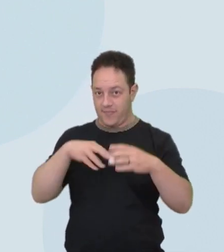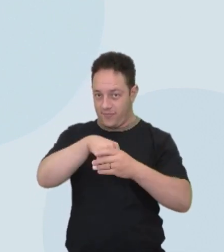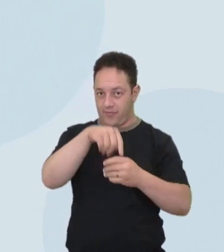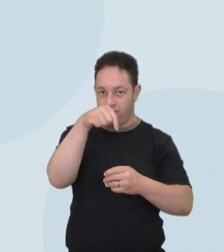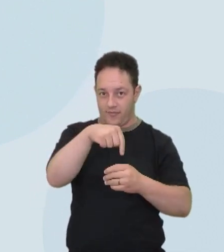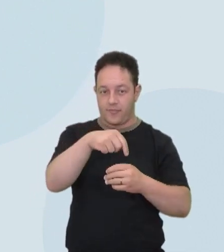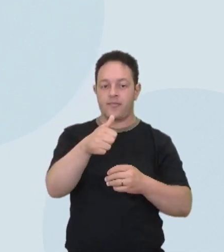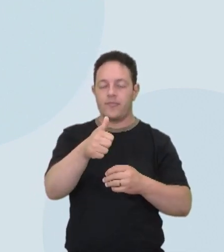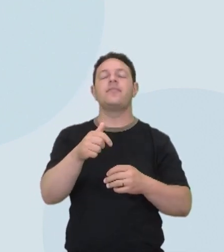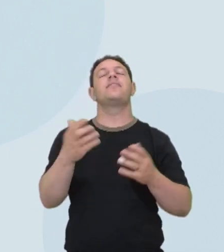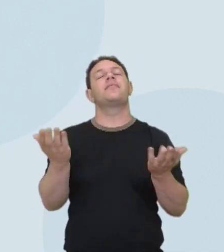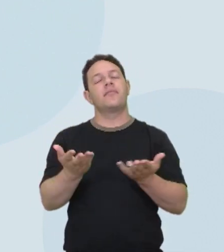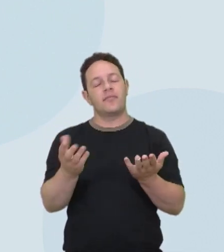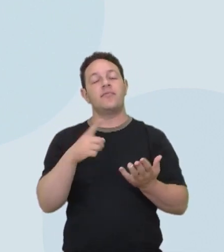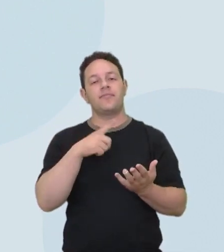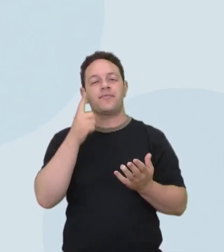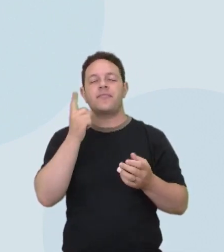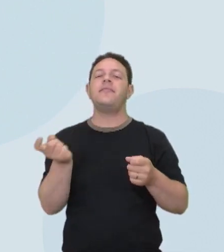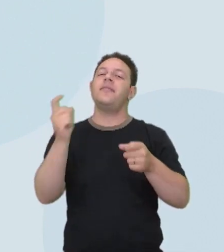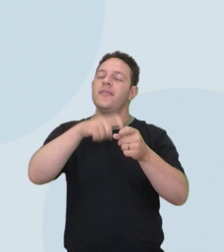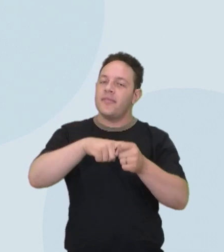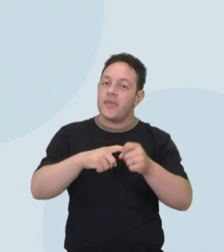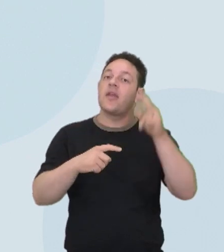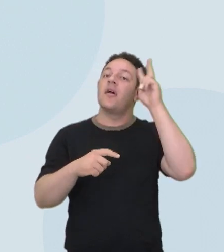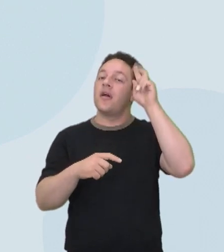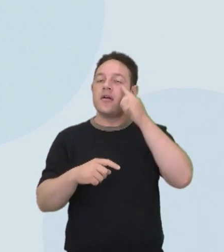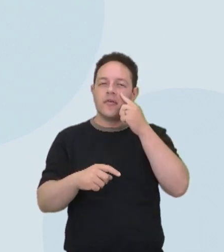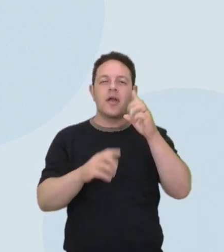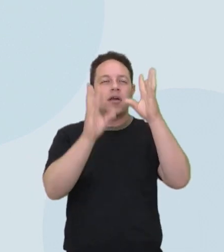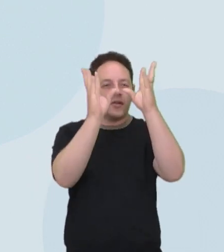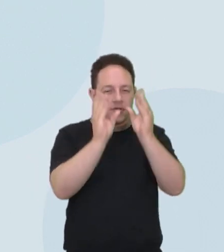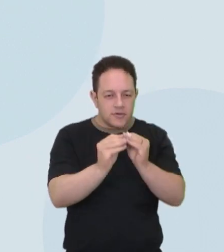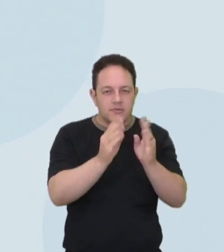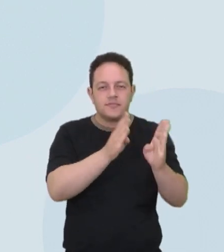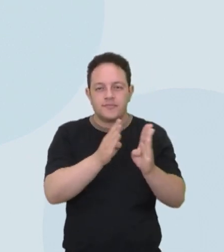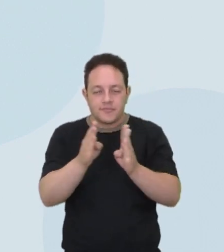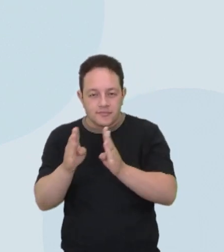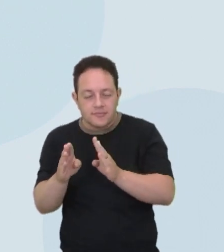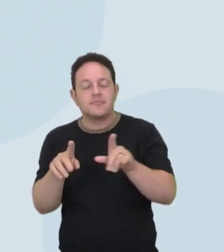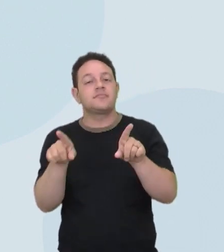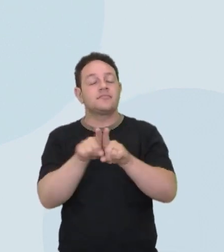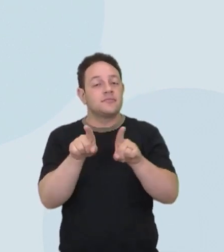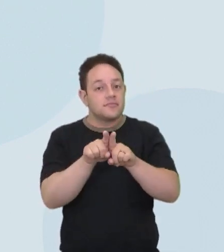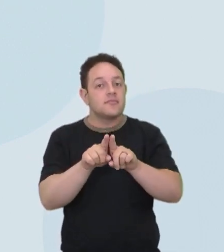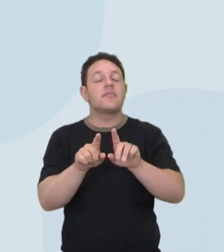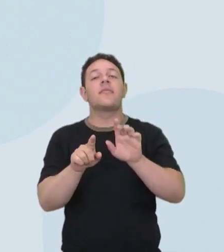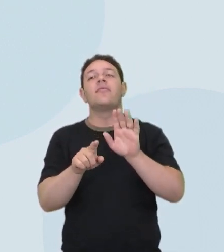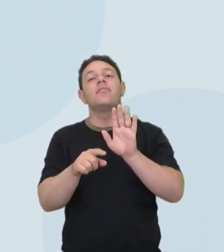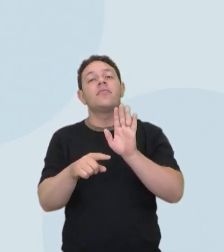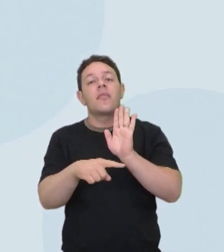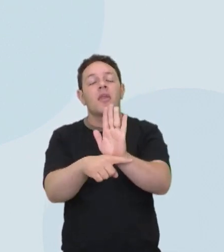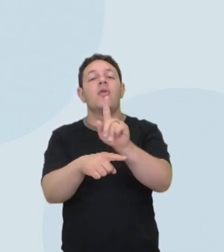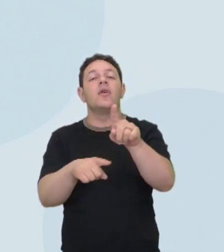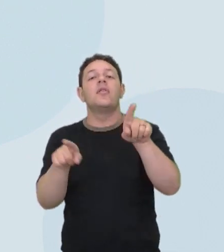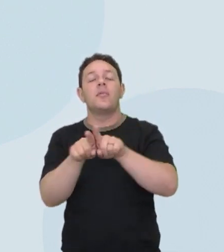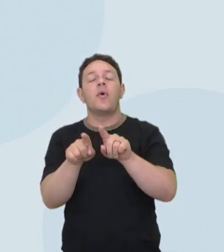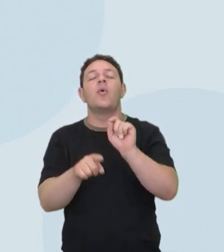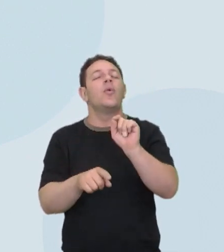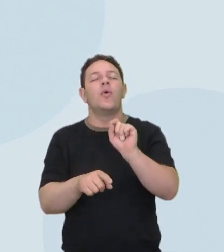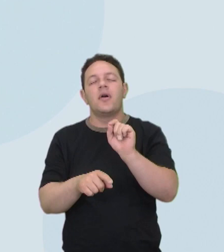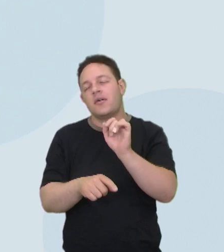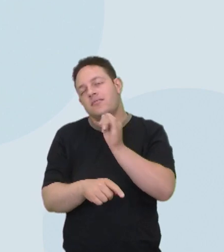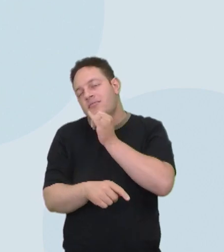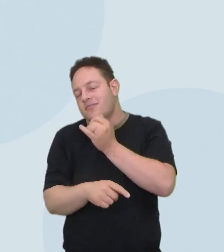justamente, né, a gente vai retomar, sistematizar e justamente a gente vai também, né, colocar